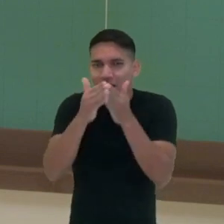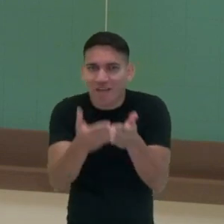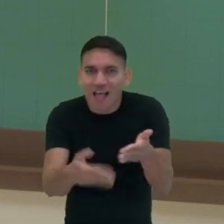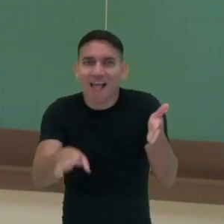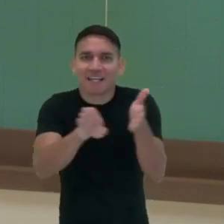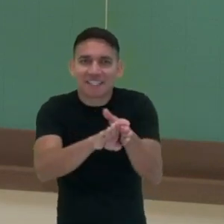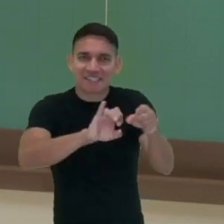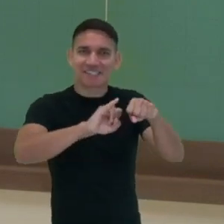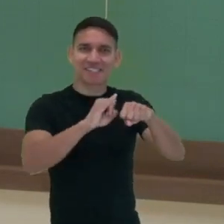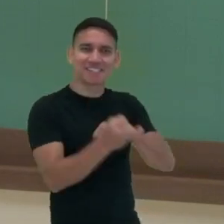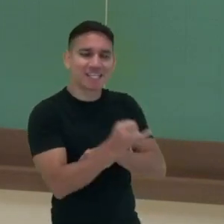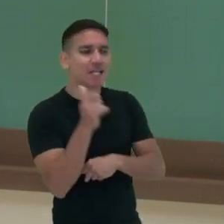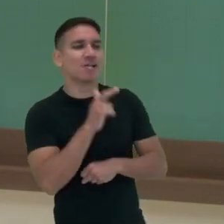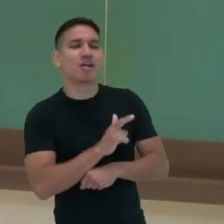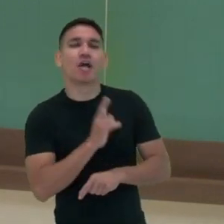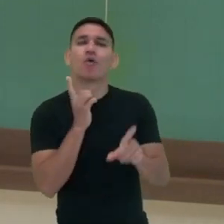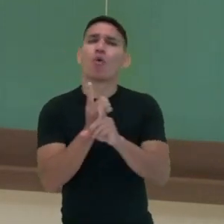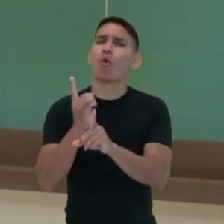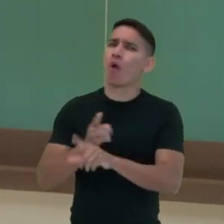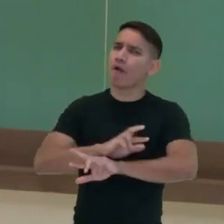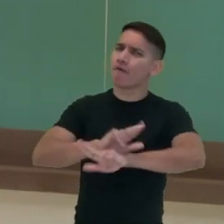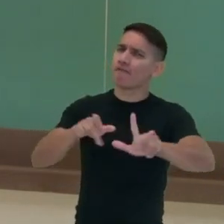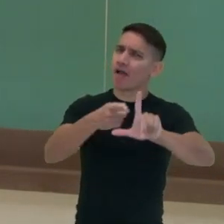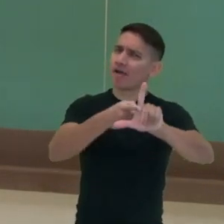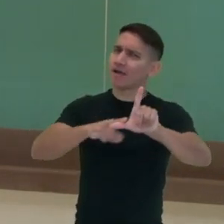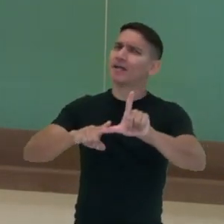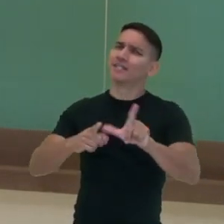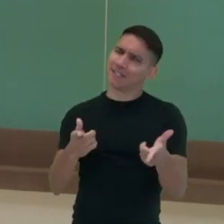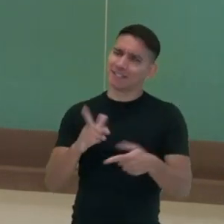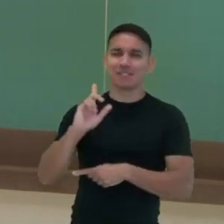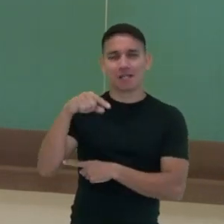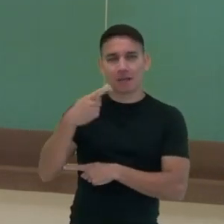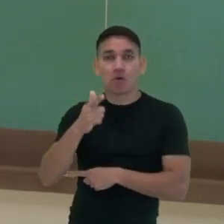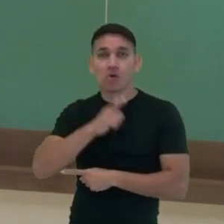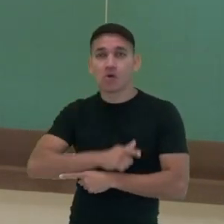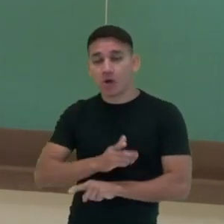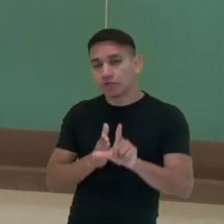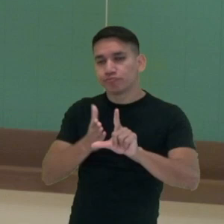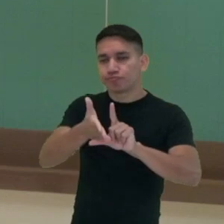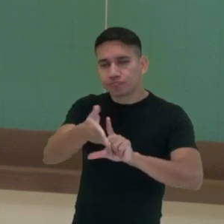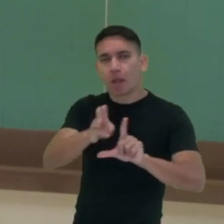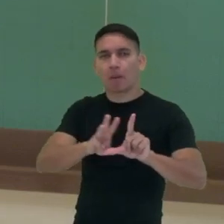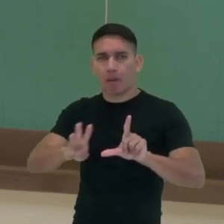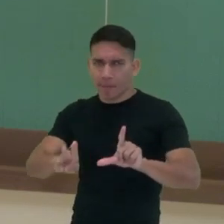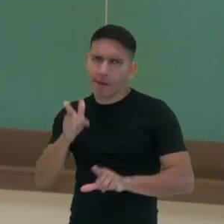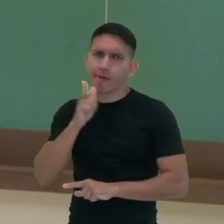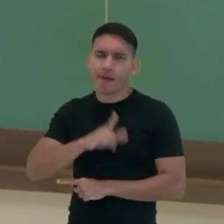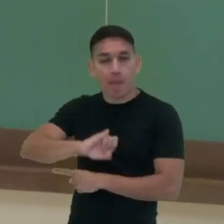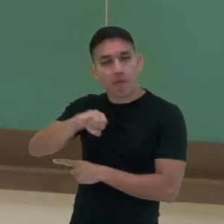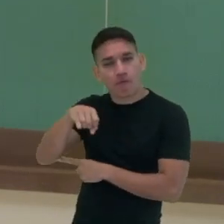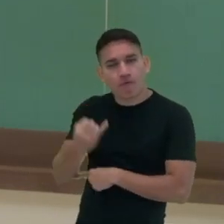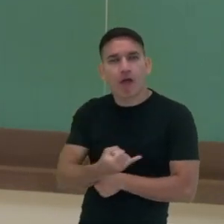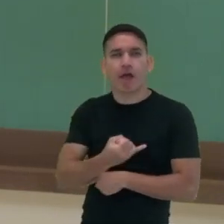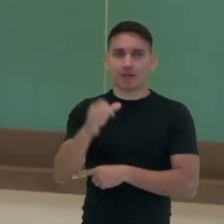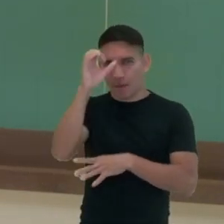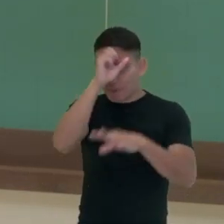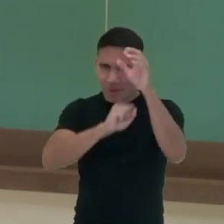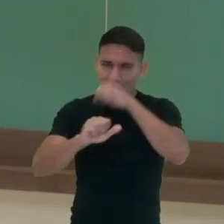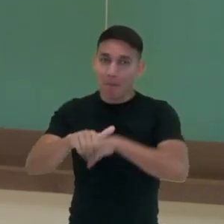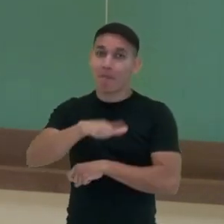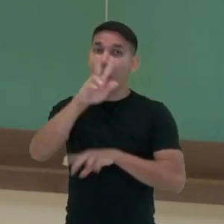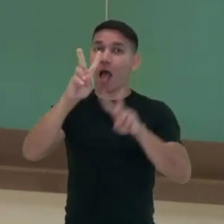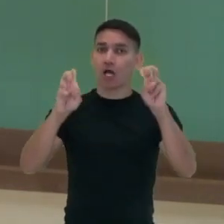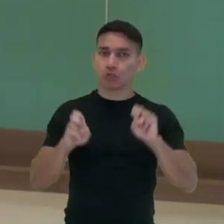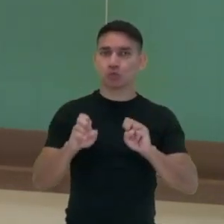Conseguiram identificar os ângulos? Depois entra lá, acessa, tenta jogar também, né? Você aproveita desse recurso para aprender um pouquinho mais